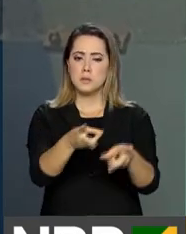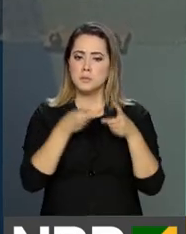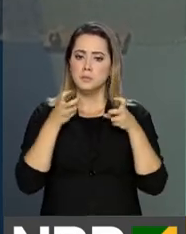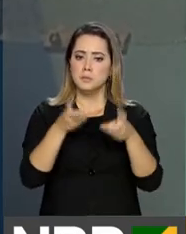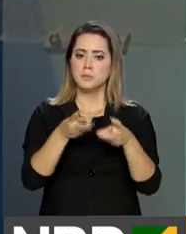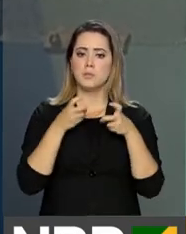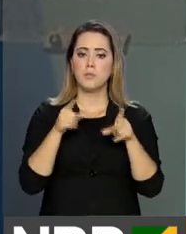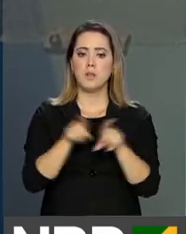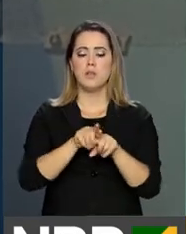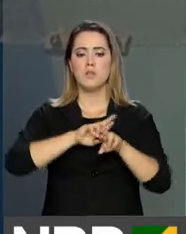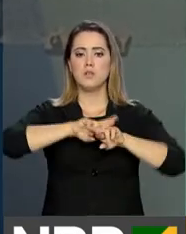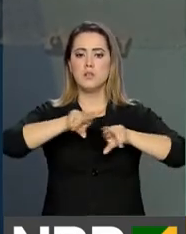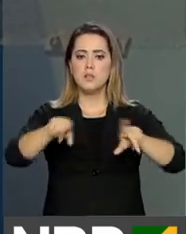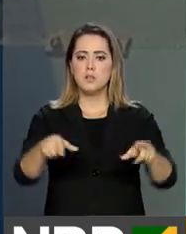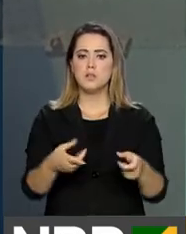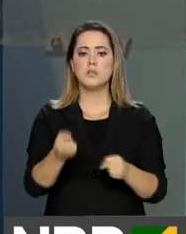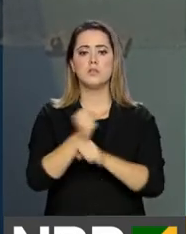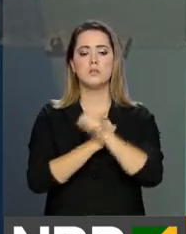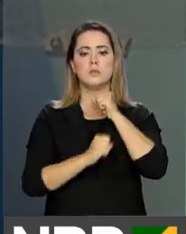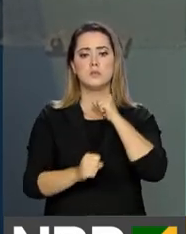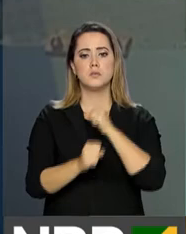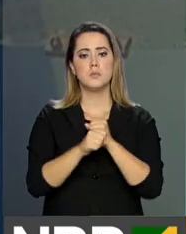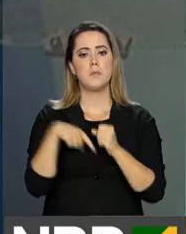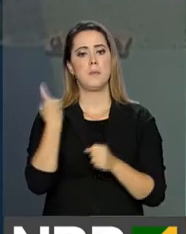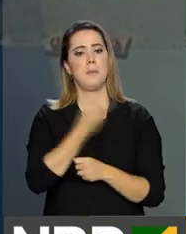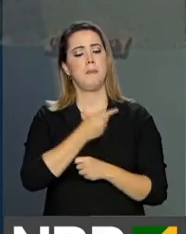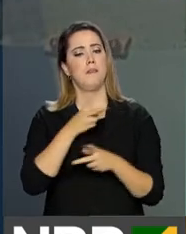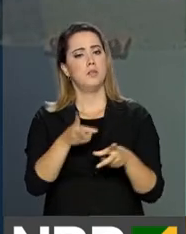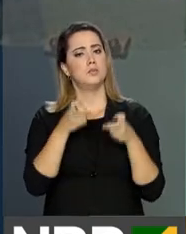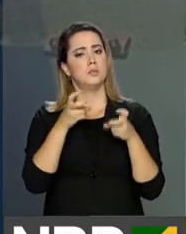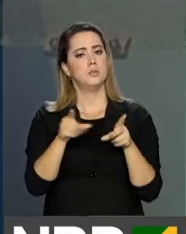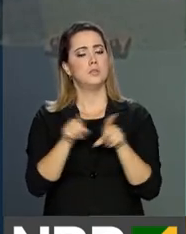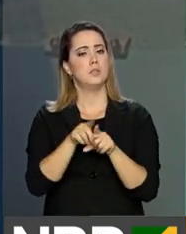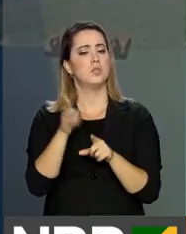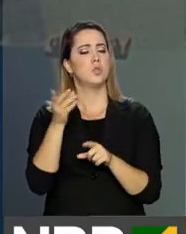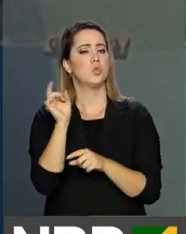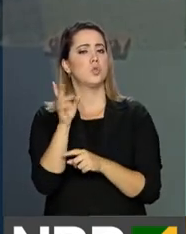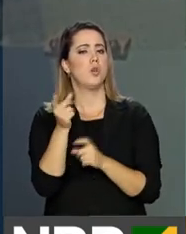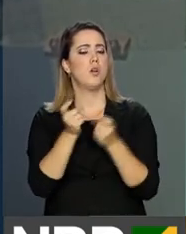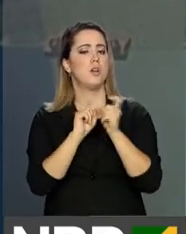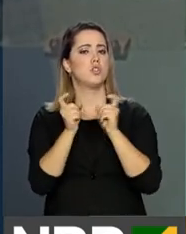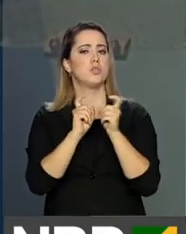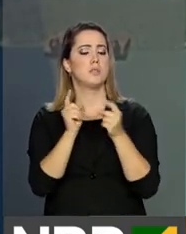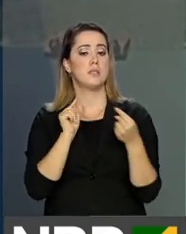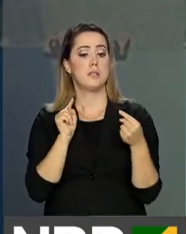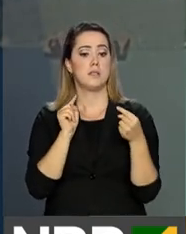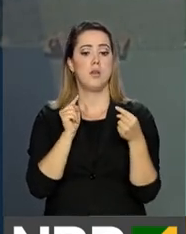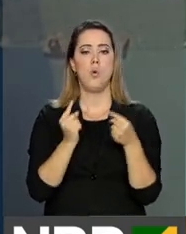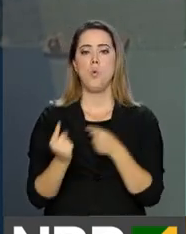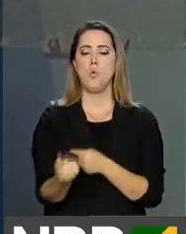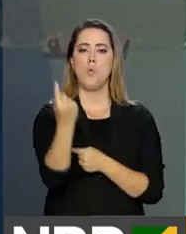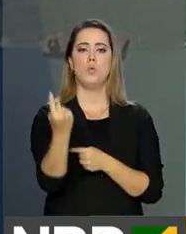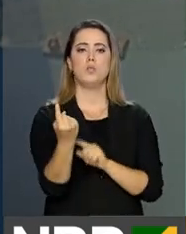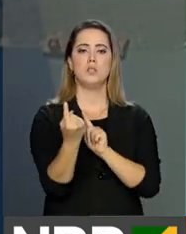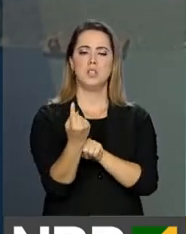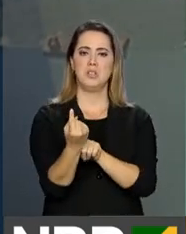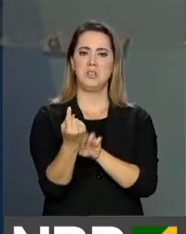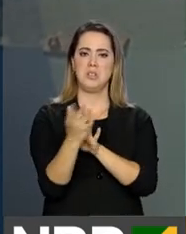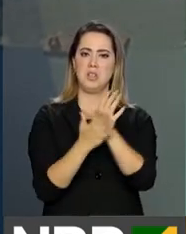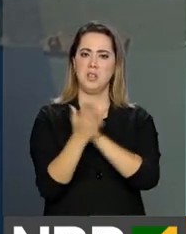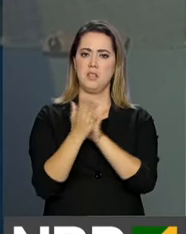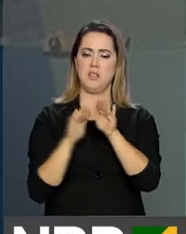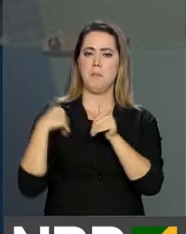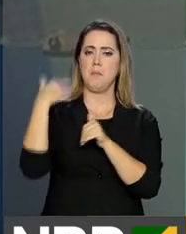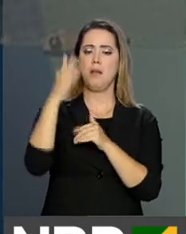que há muitos, muitíssimos anos atrás, nós tínhamos apenas a administração direta e nada mais do que a